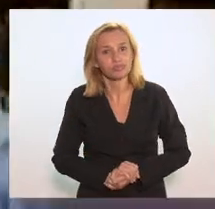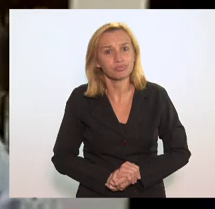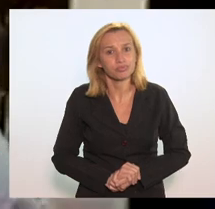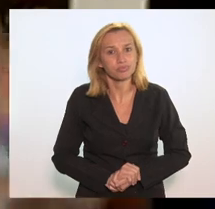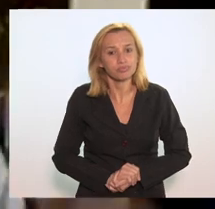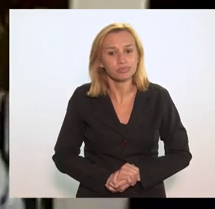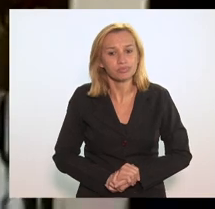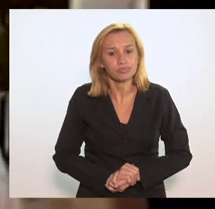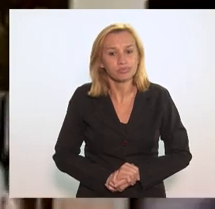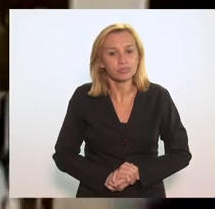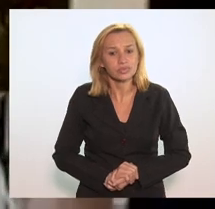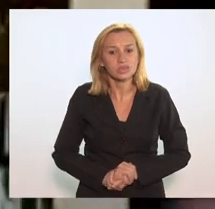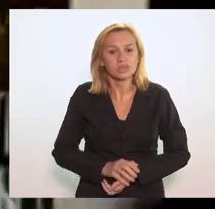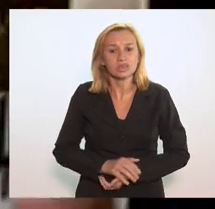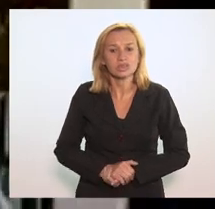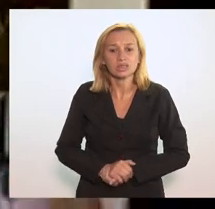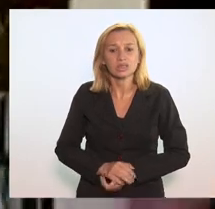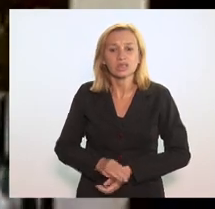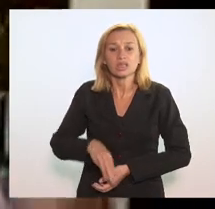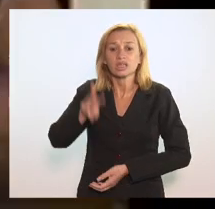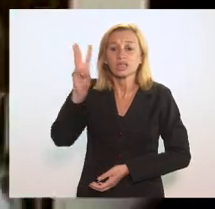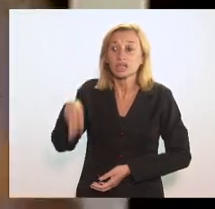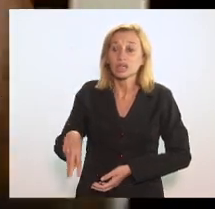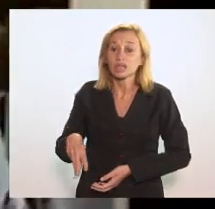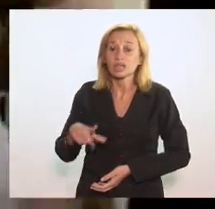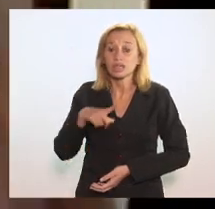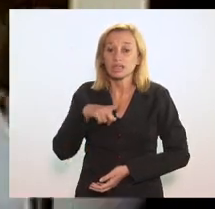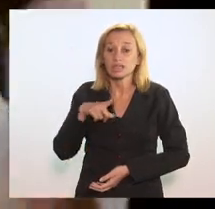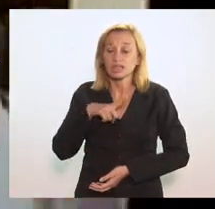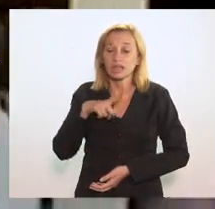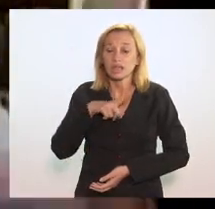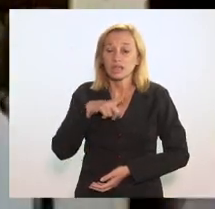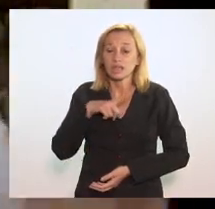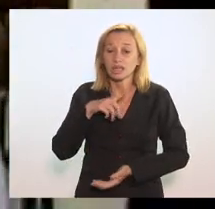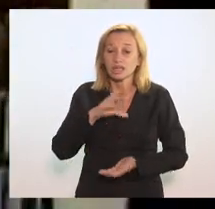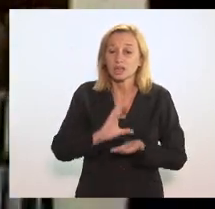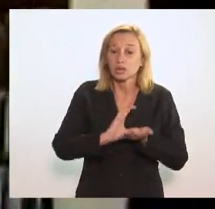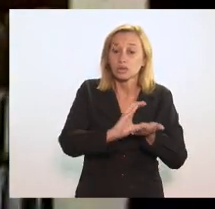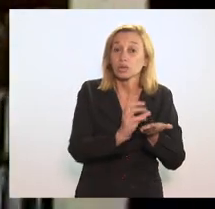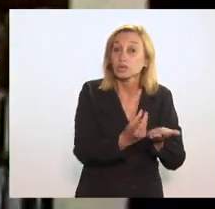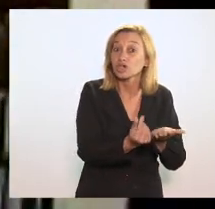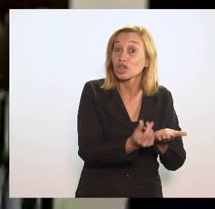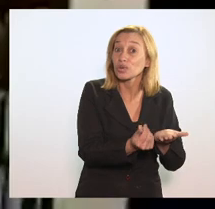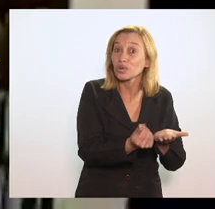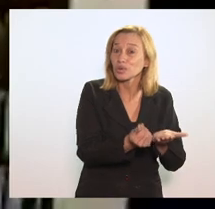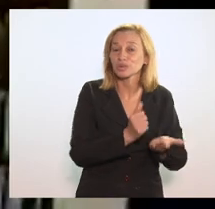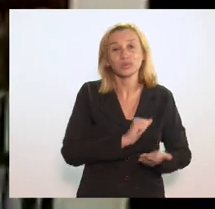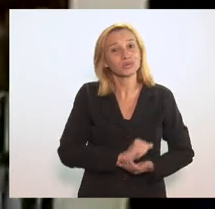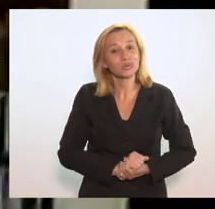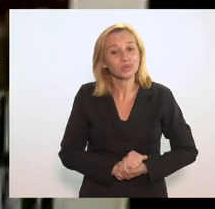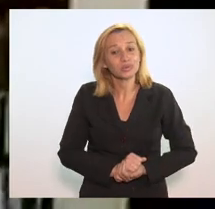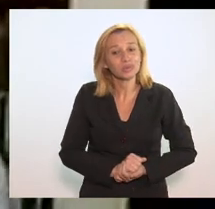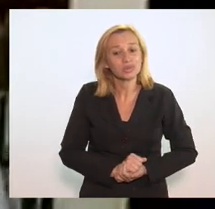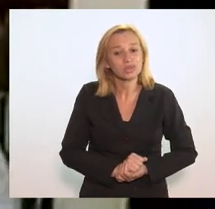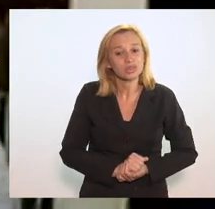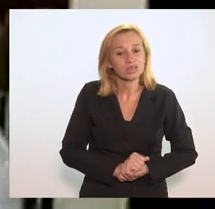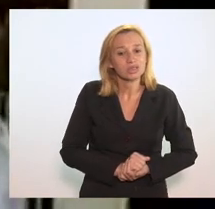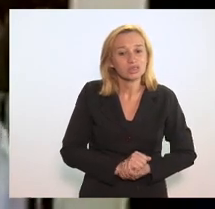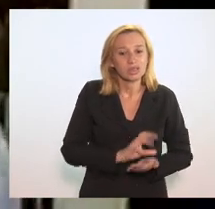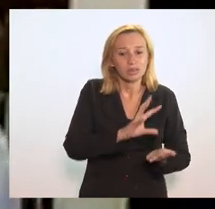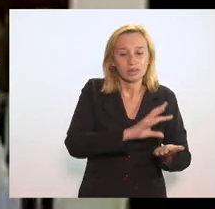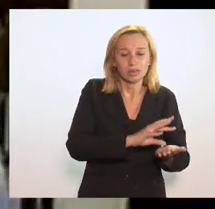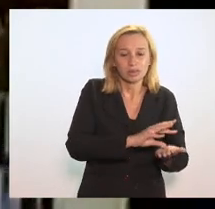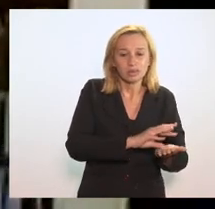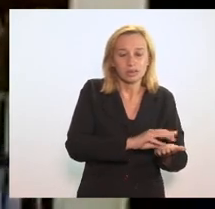quem dispõe nas suas mãos dos recursos financeiros, inclusive para jogar dinheiro